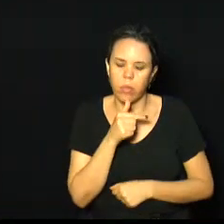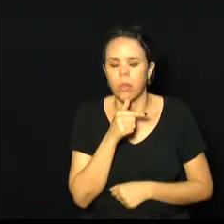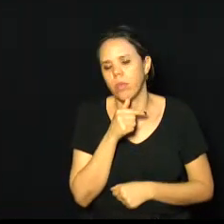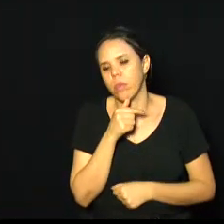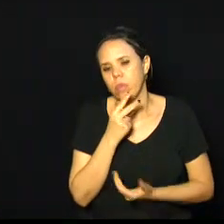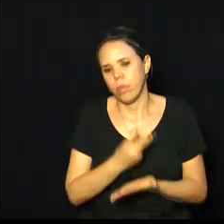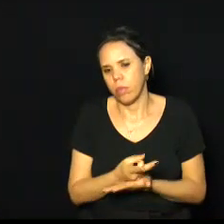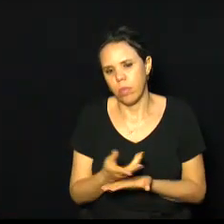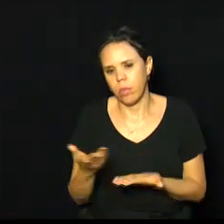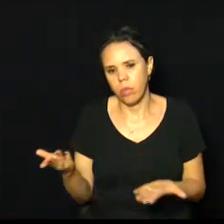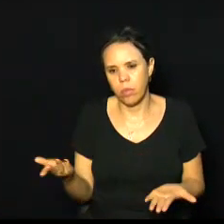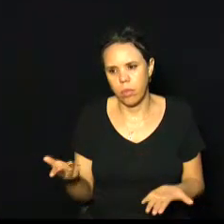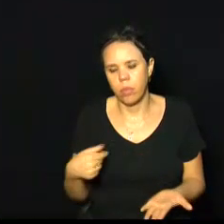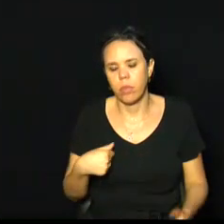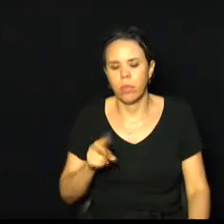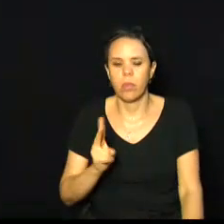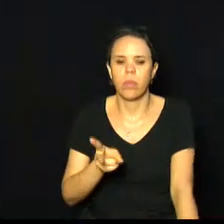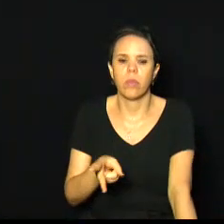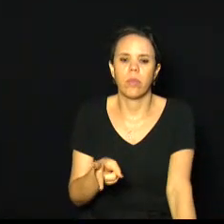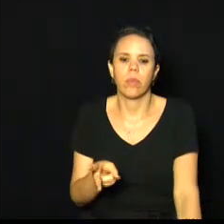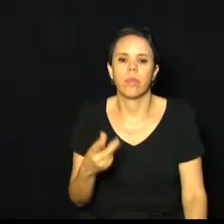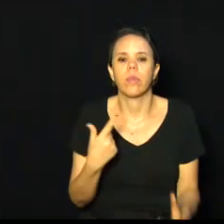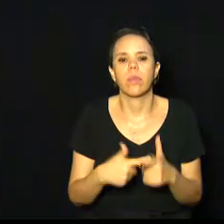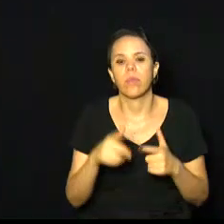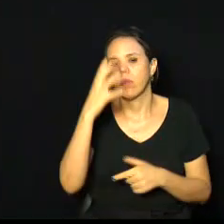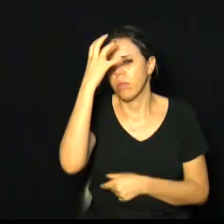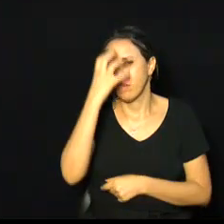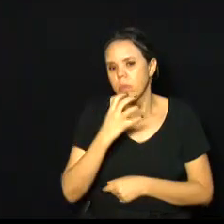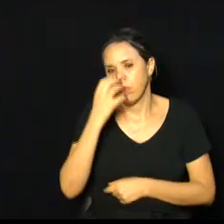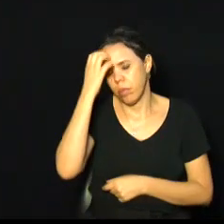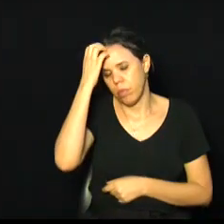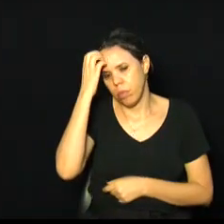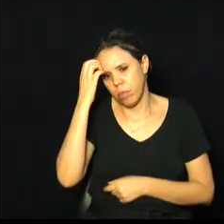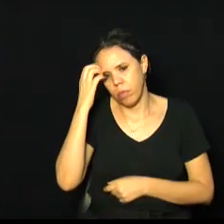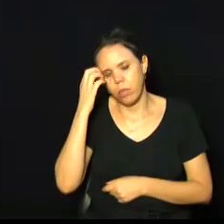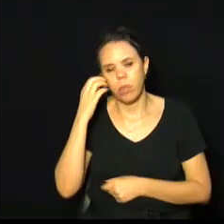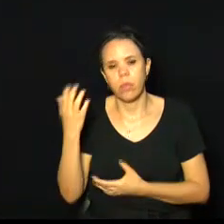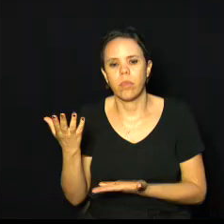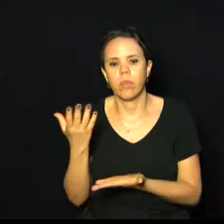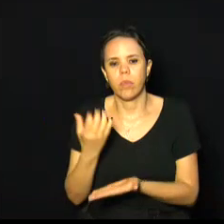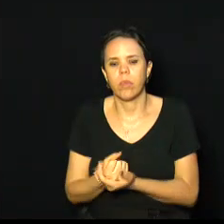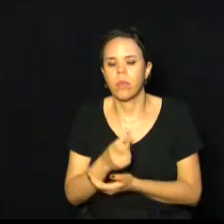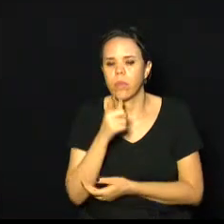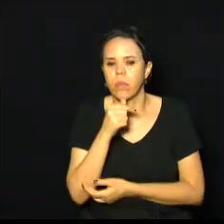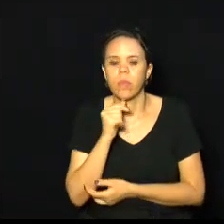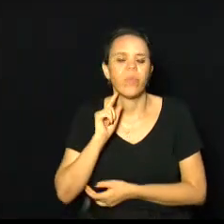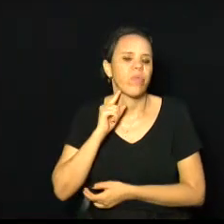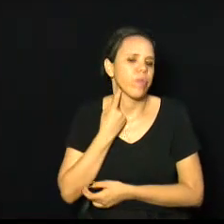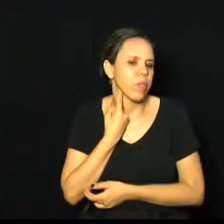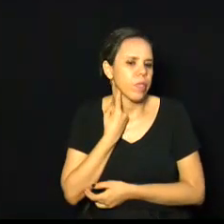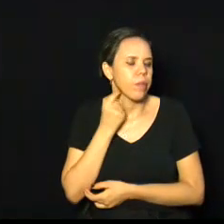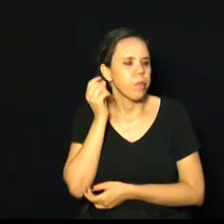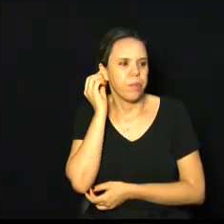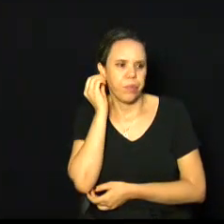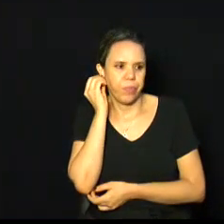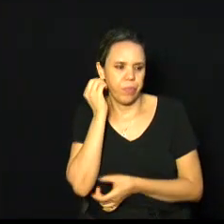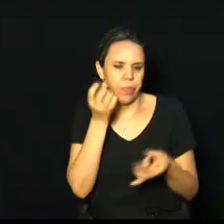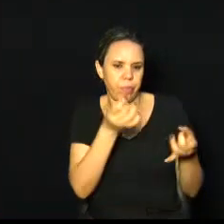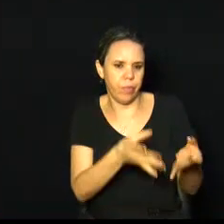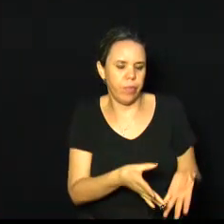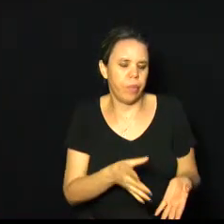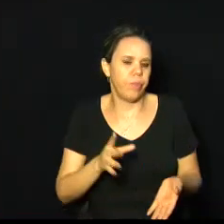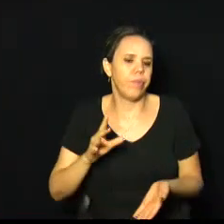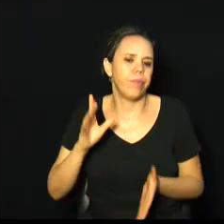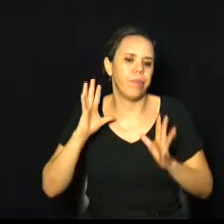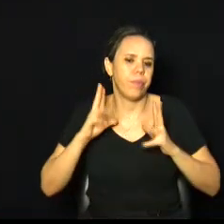Mesmo assim, nós continuamos com problemas seríssimos de receber água muito suja e jogá-la limpa. Isto é,